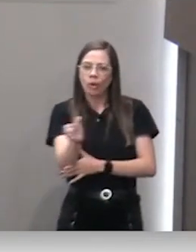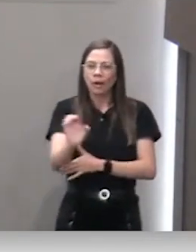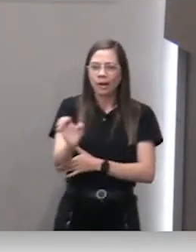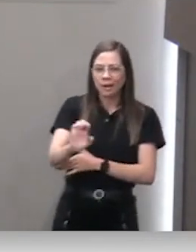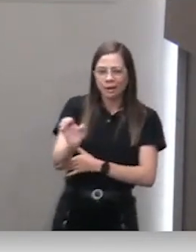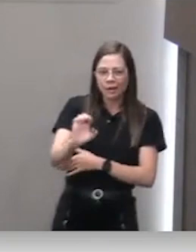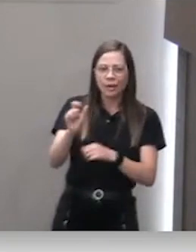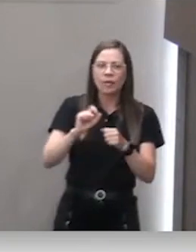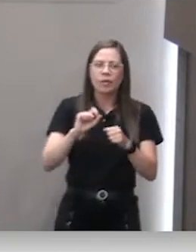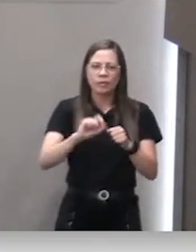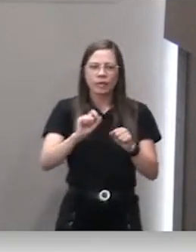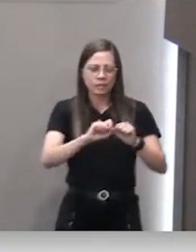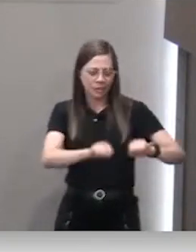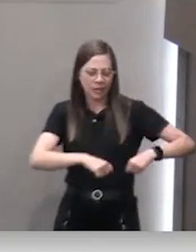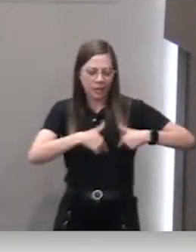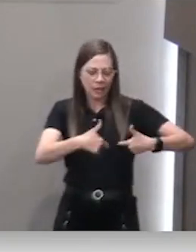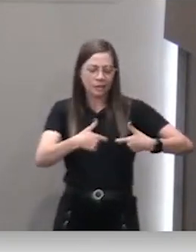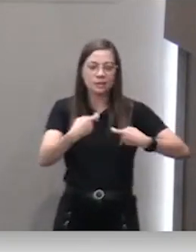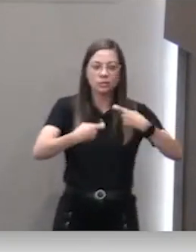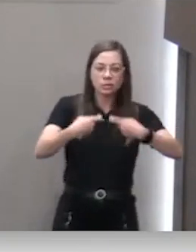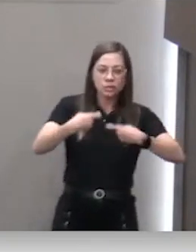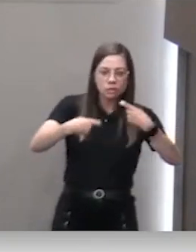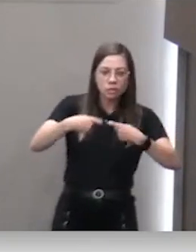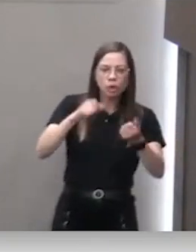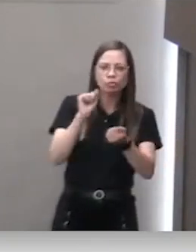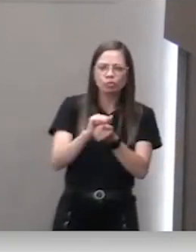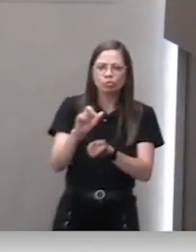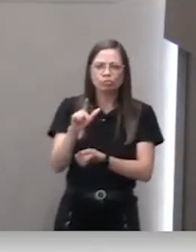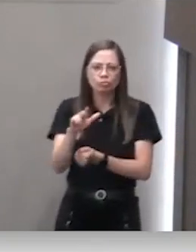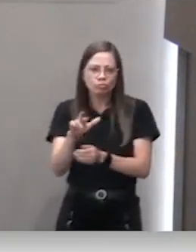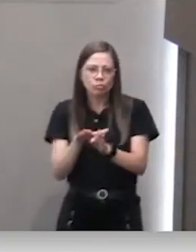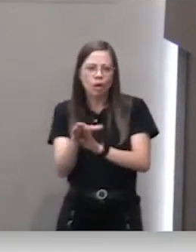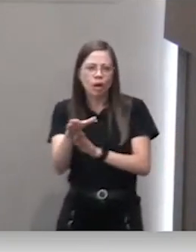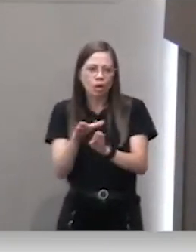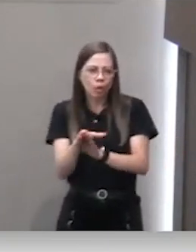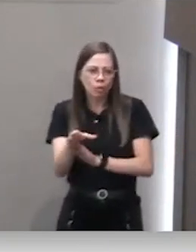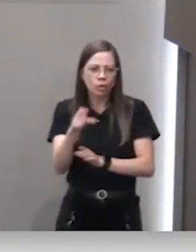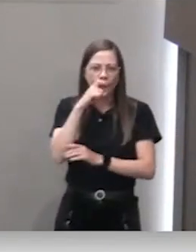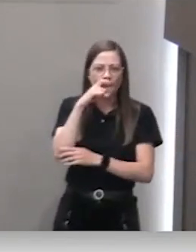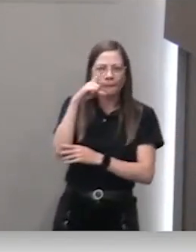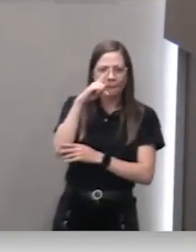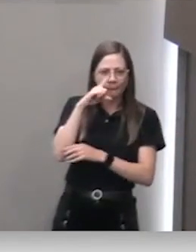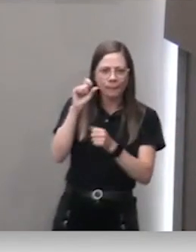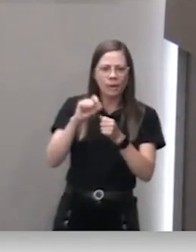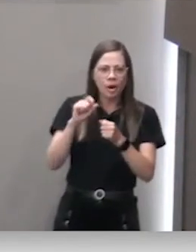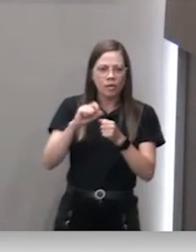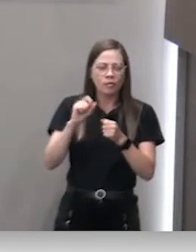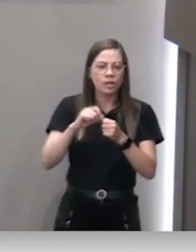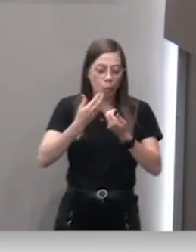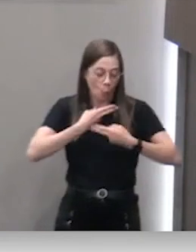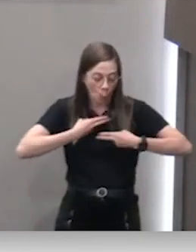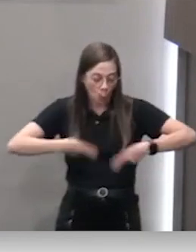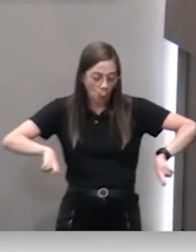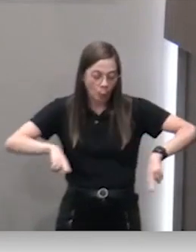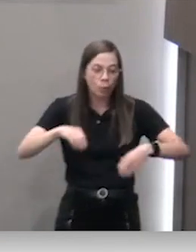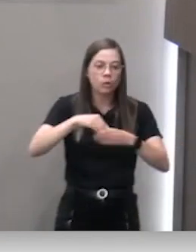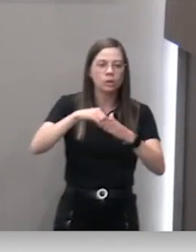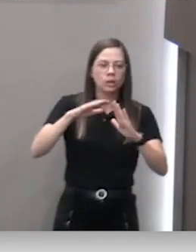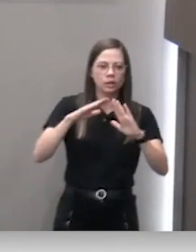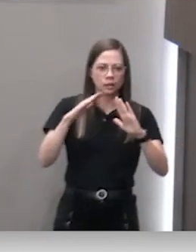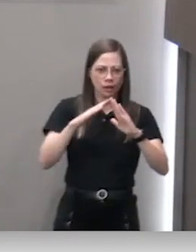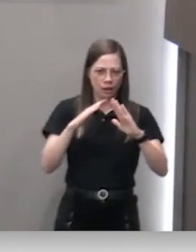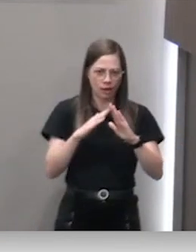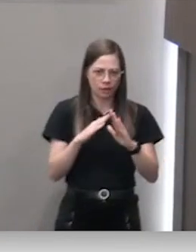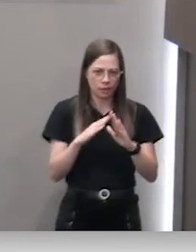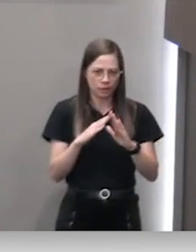atos sexuais com seu irmão e aconselhou os pais a praticarem o nudismo dentro de casa. Chegou